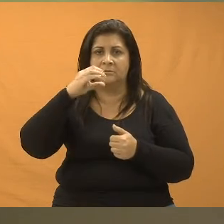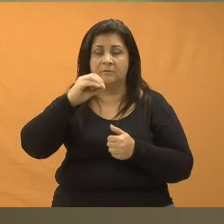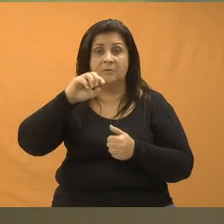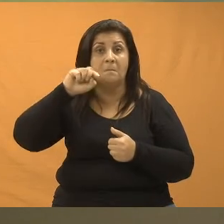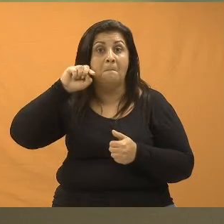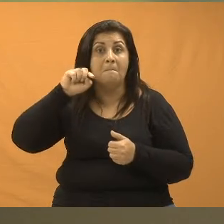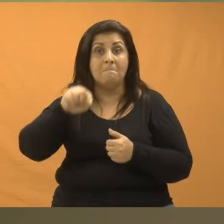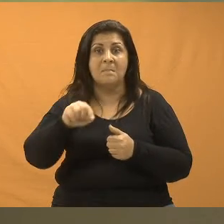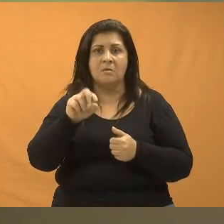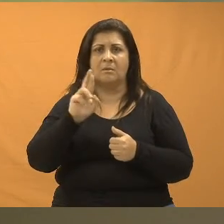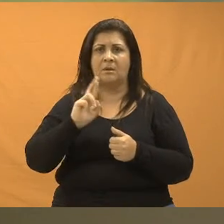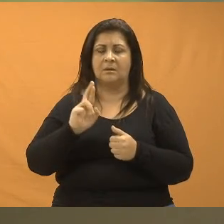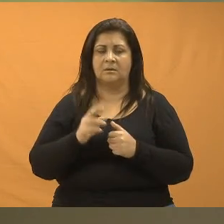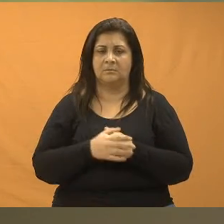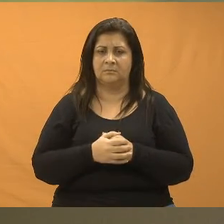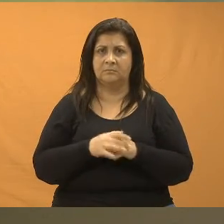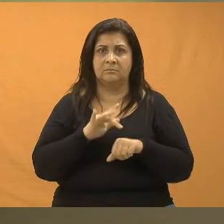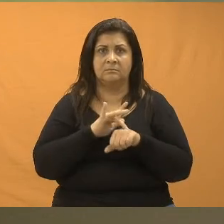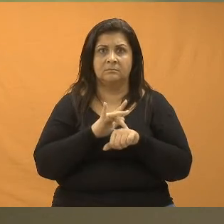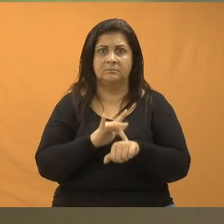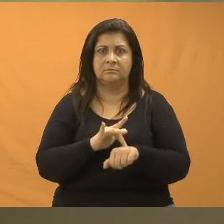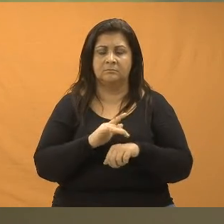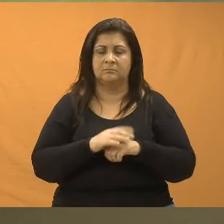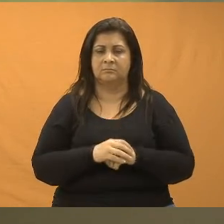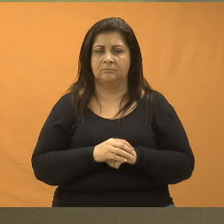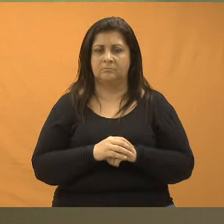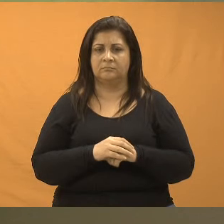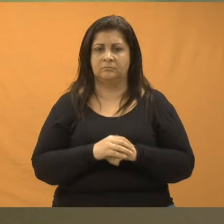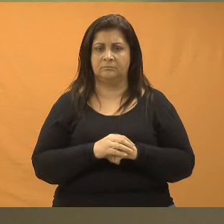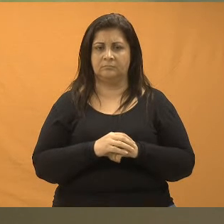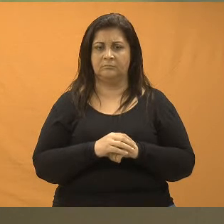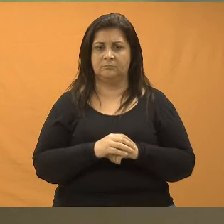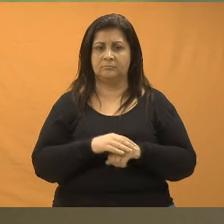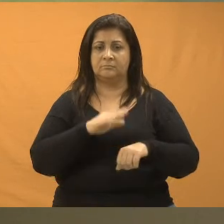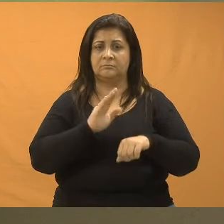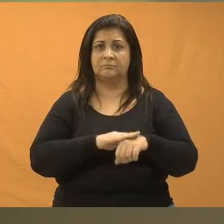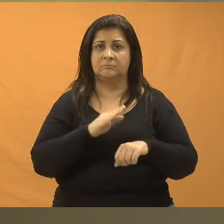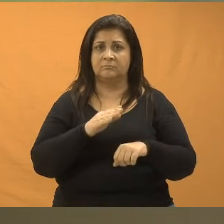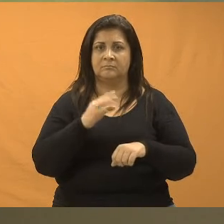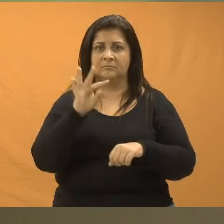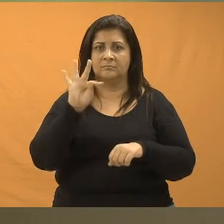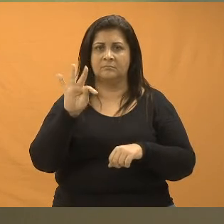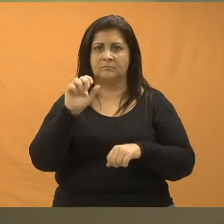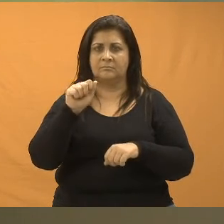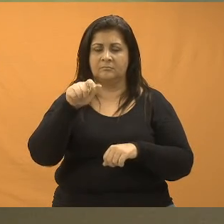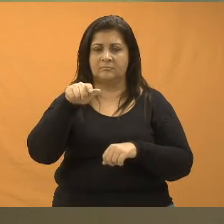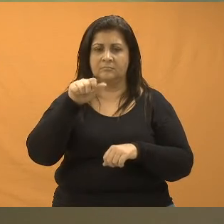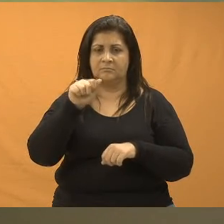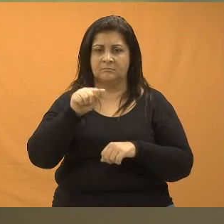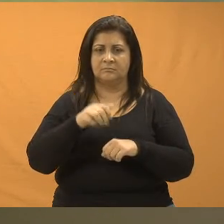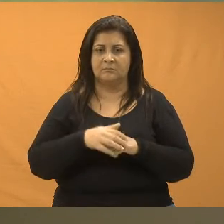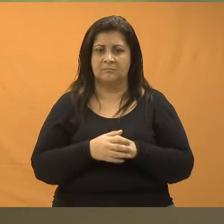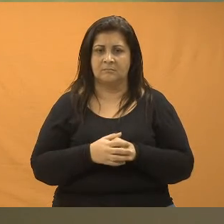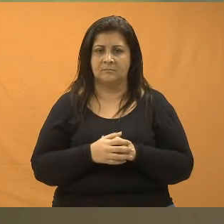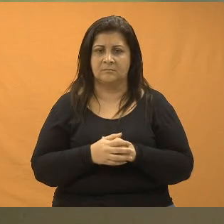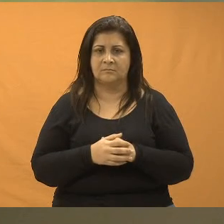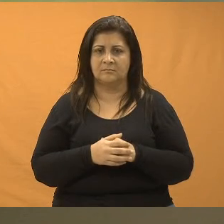Isso é um absurdo. E com mais essa taxa de administração,